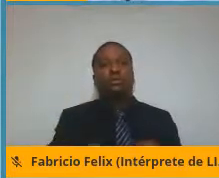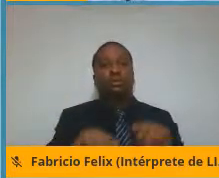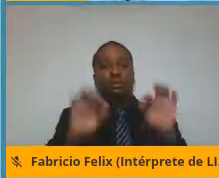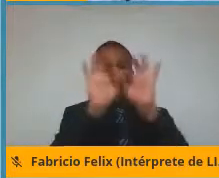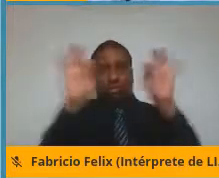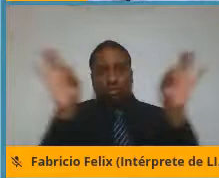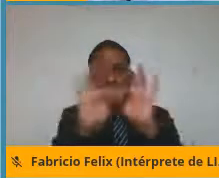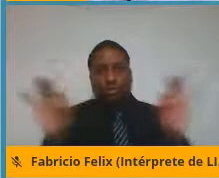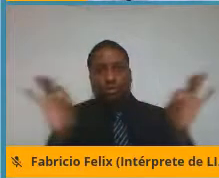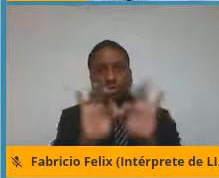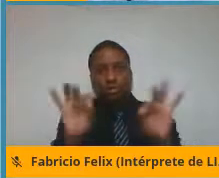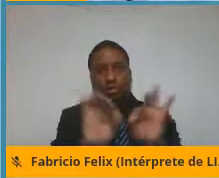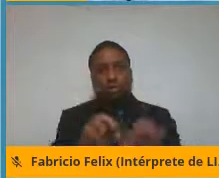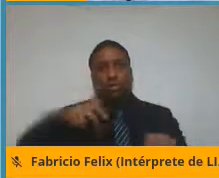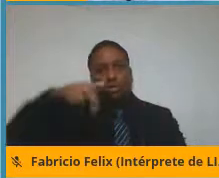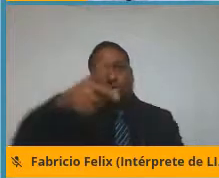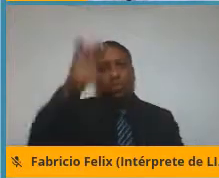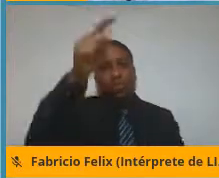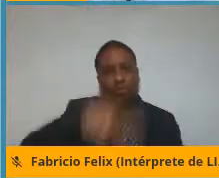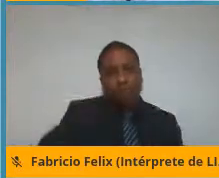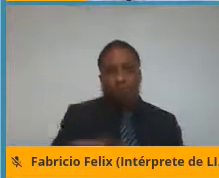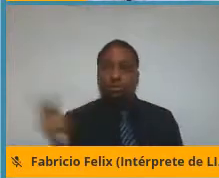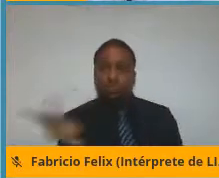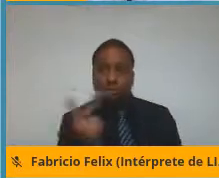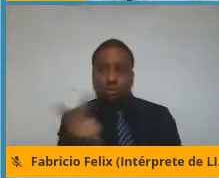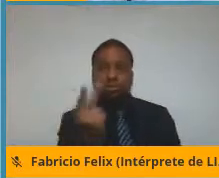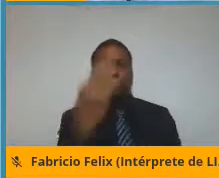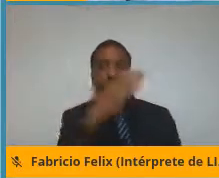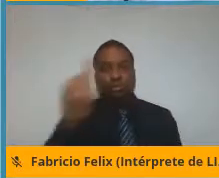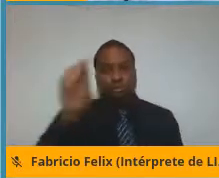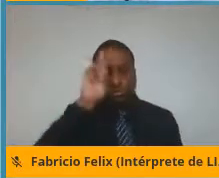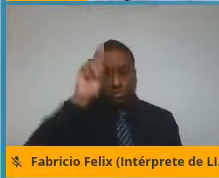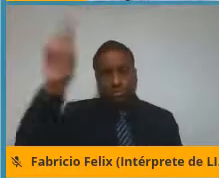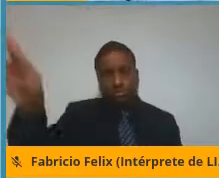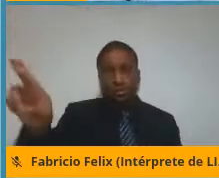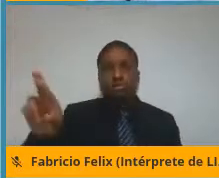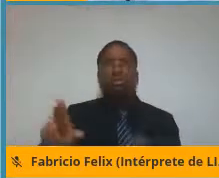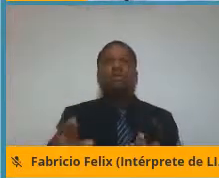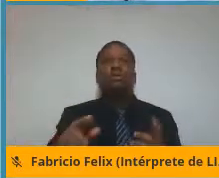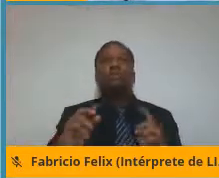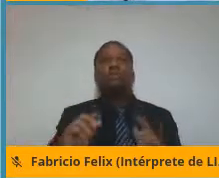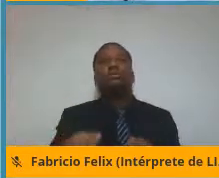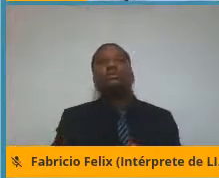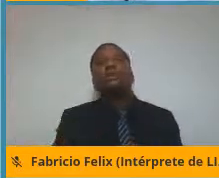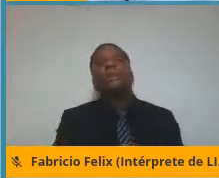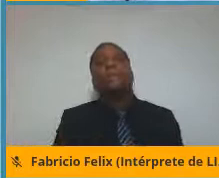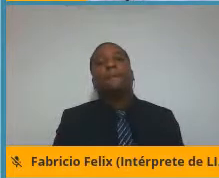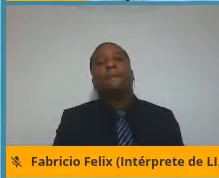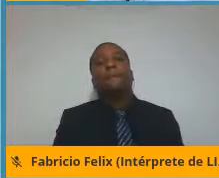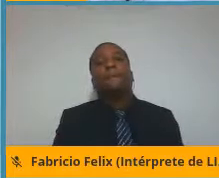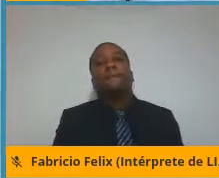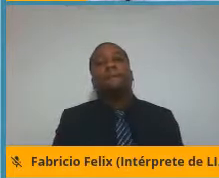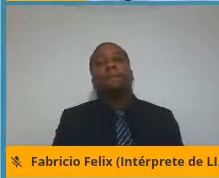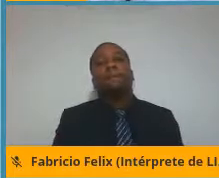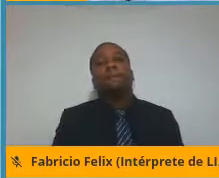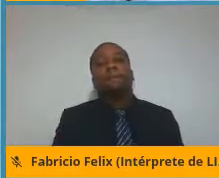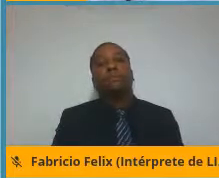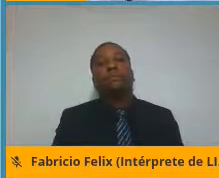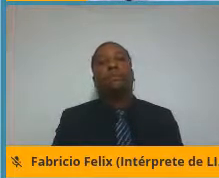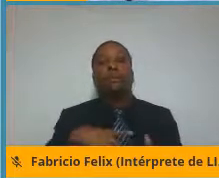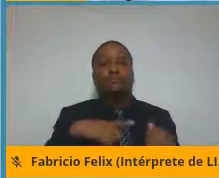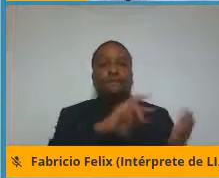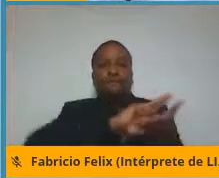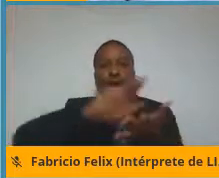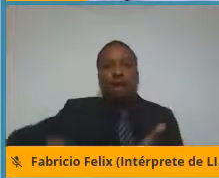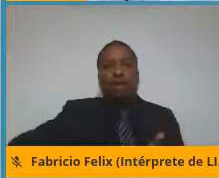né? Eles 2 estão coordenando essa empreitada científica, que envolve vários subcomitês